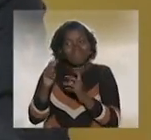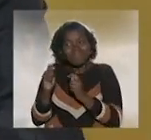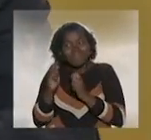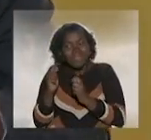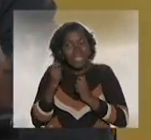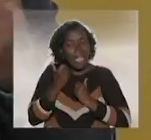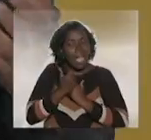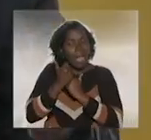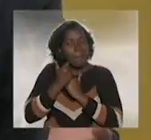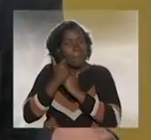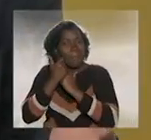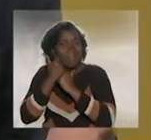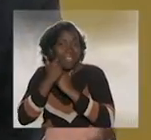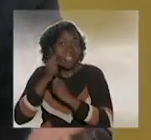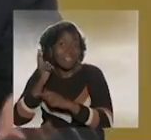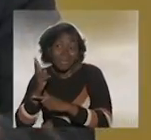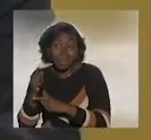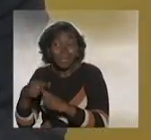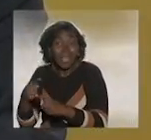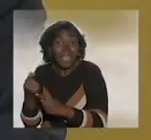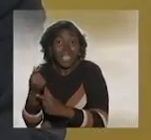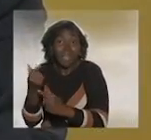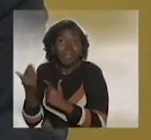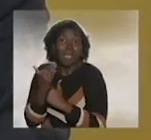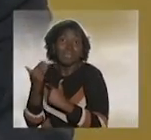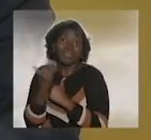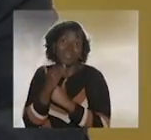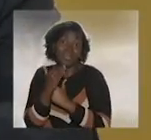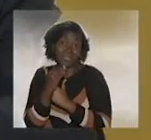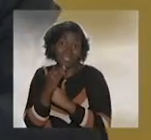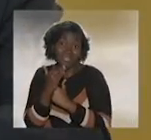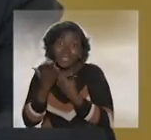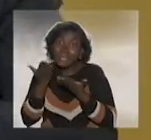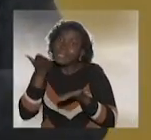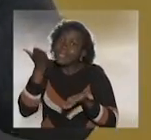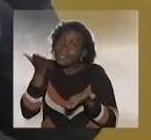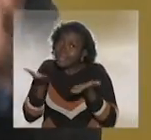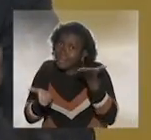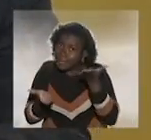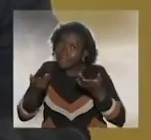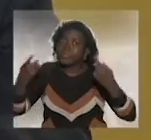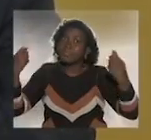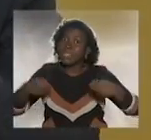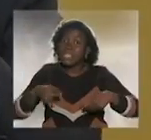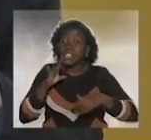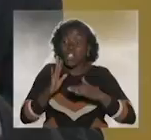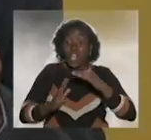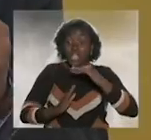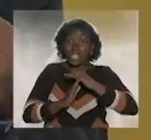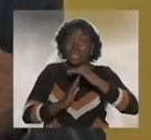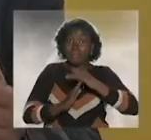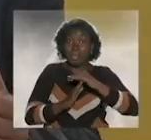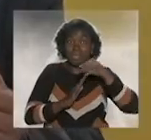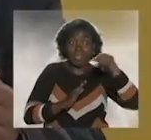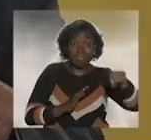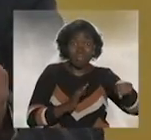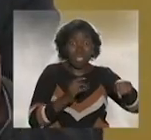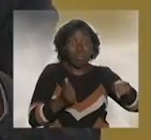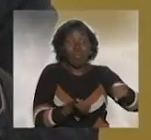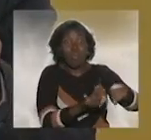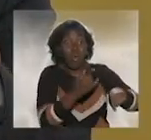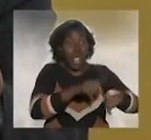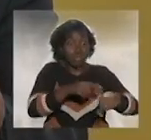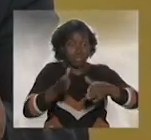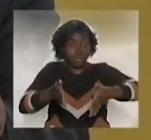instado a apoiar o dirigente que o apoia economicamente. Então é preciso, portanto, equilibrar o jogo, não apenas limitando